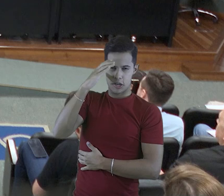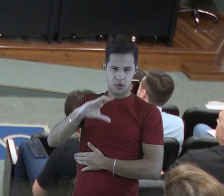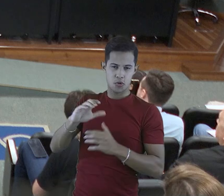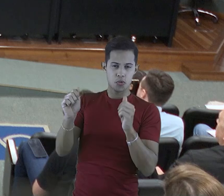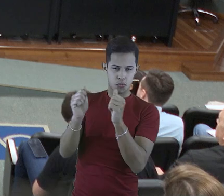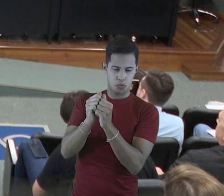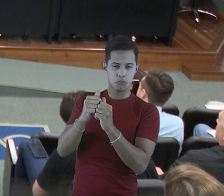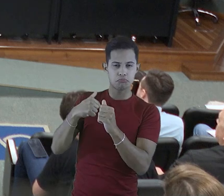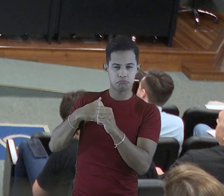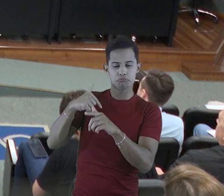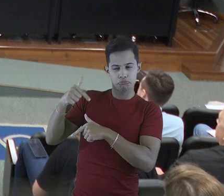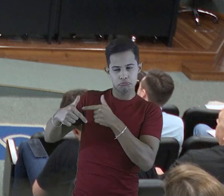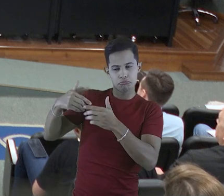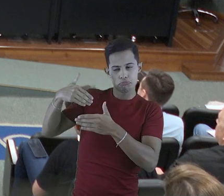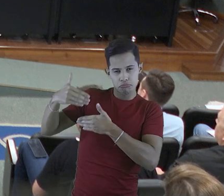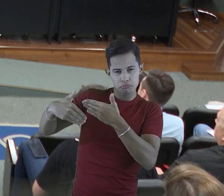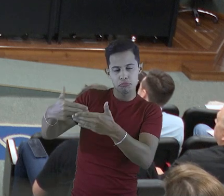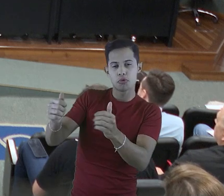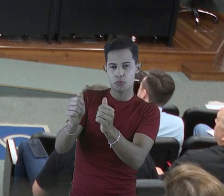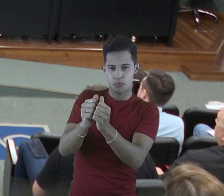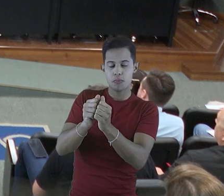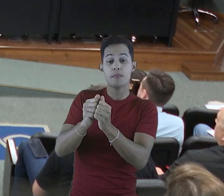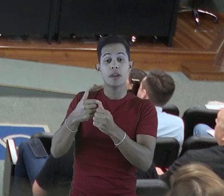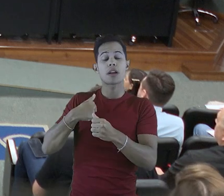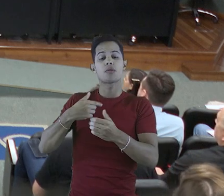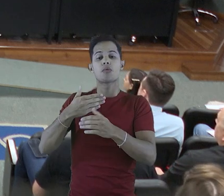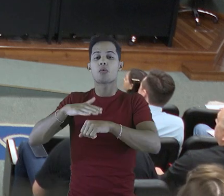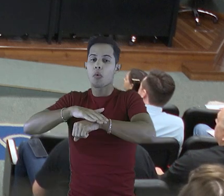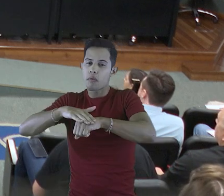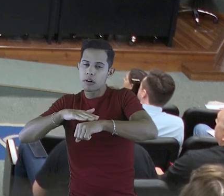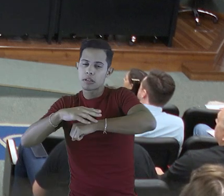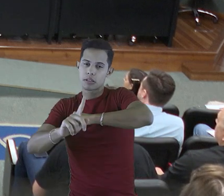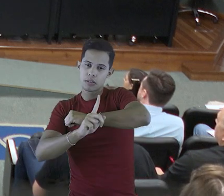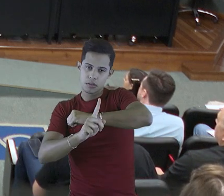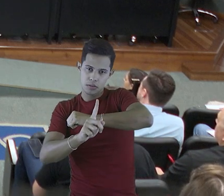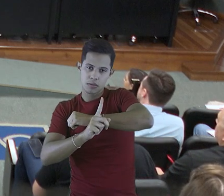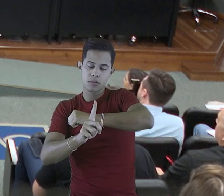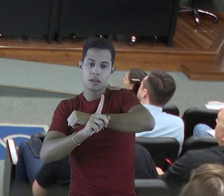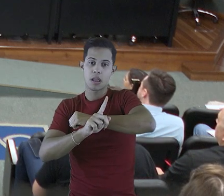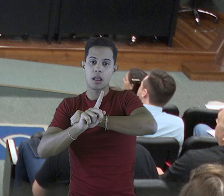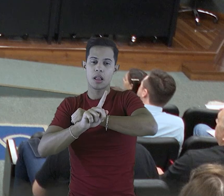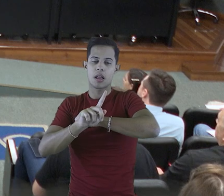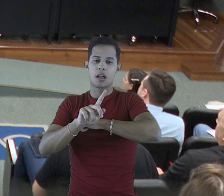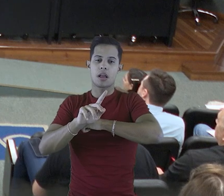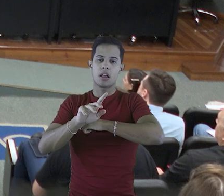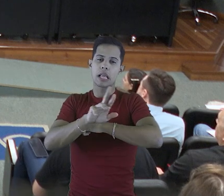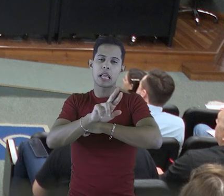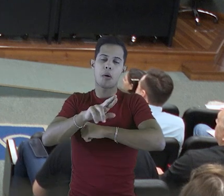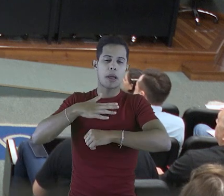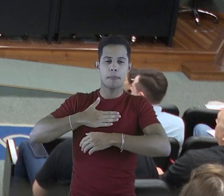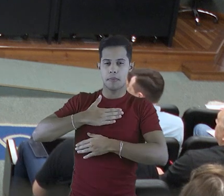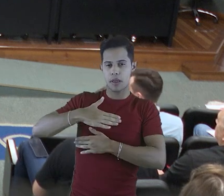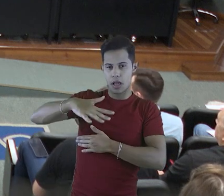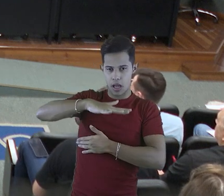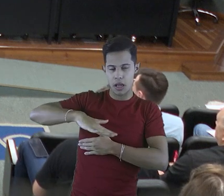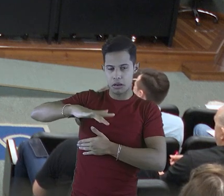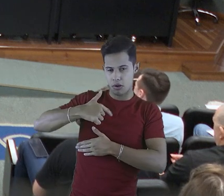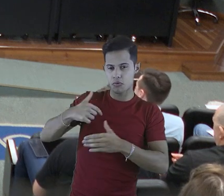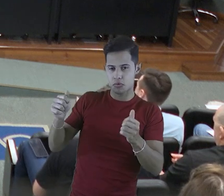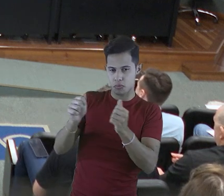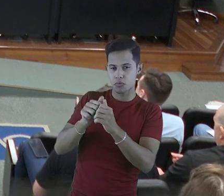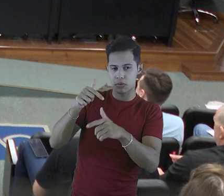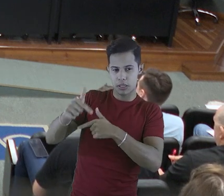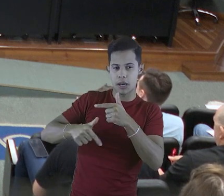local. E conversando com alguns clientes eles diziam assim para os criminalistas, eu não faço direito criminal, eu faço compliance, proteção de dados.